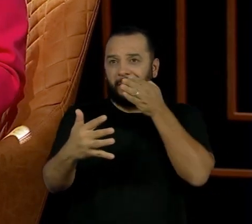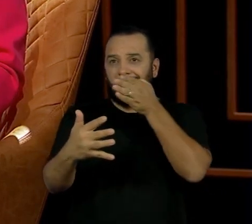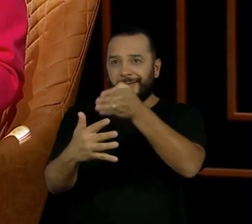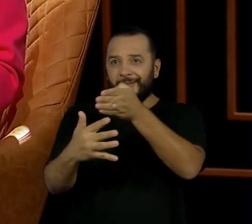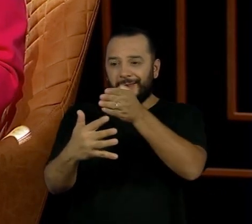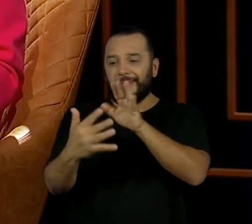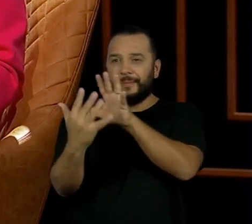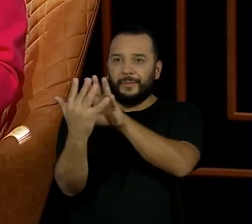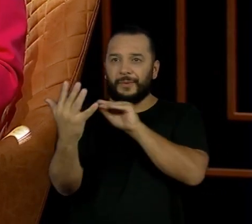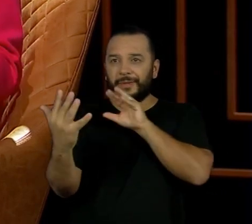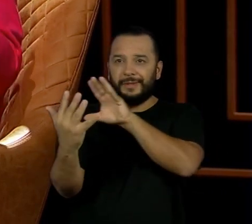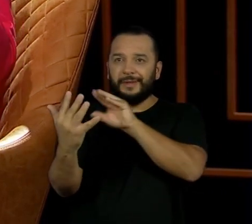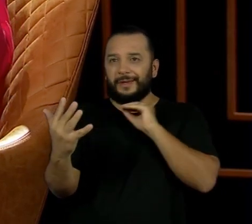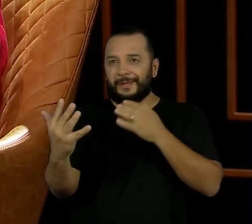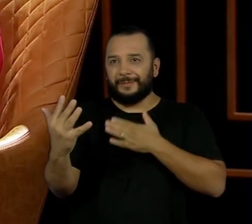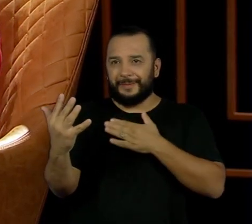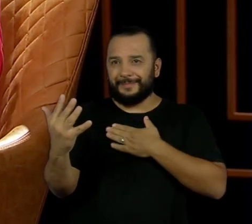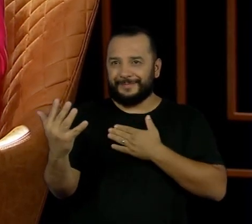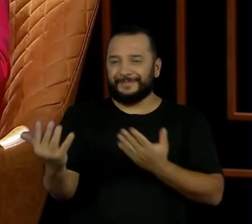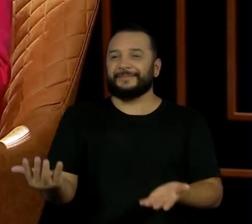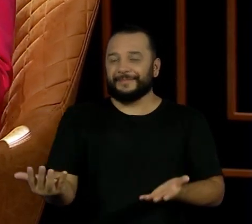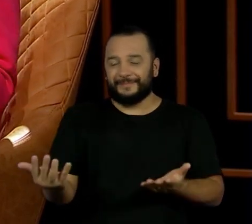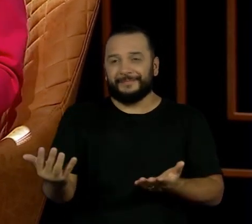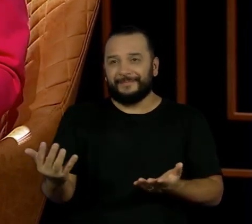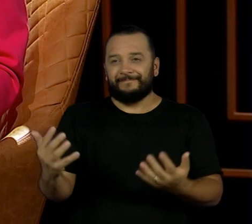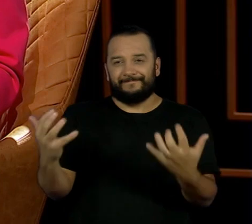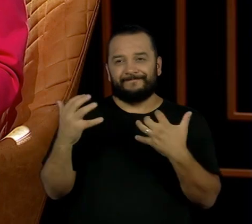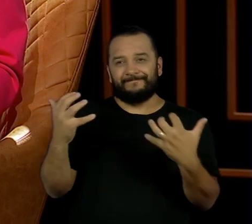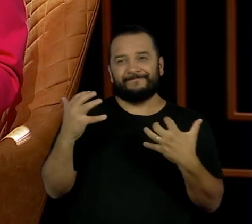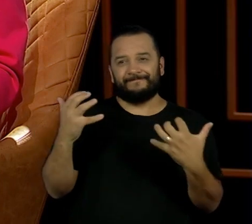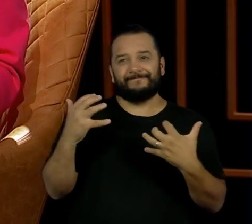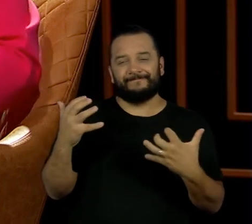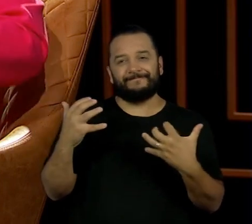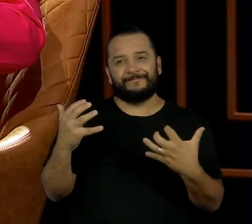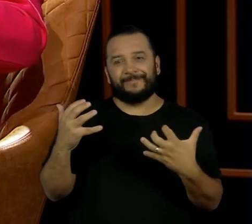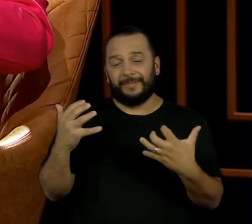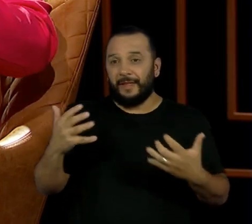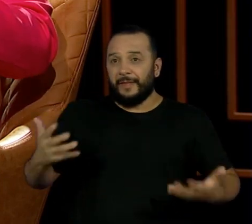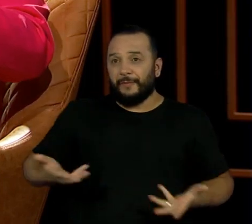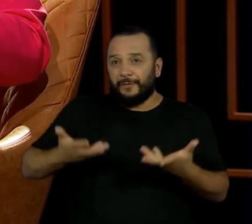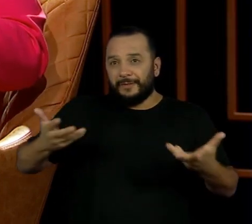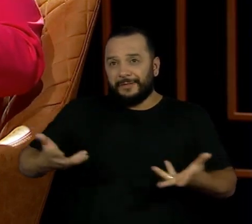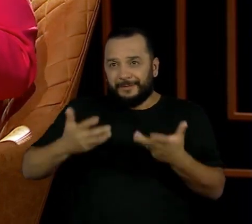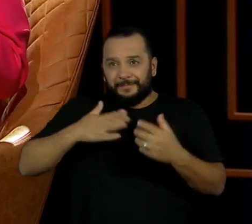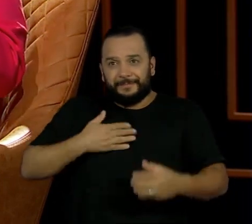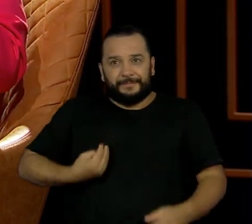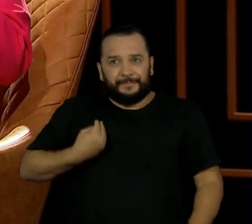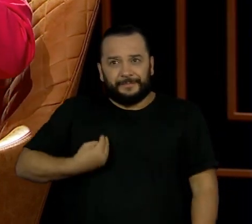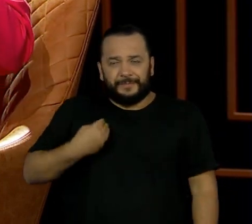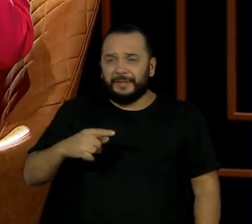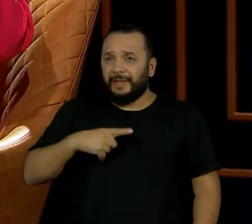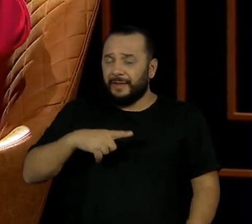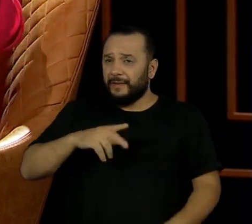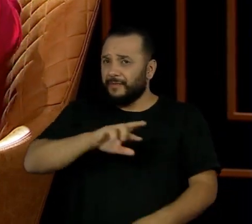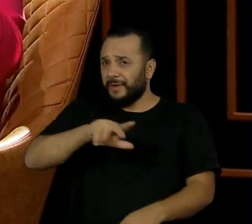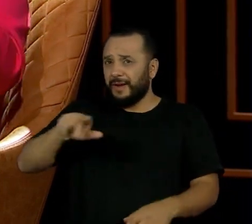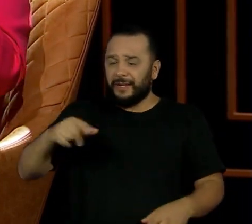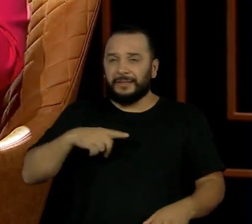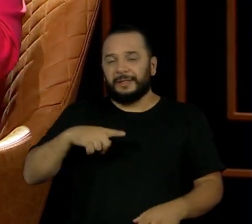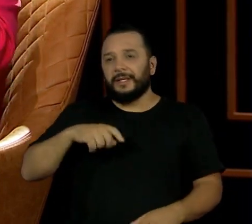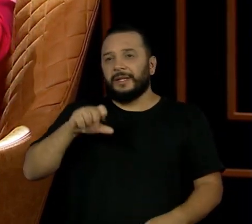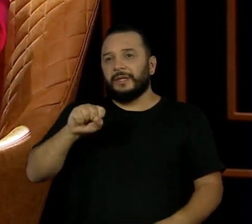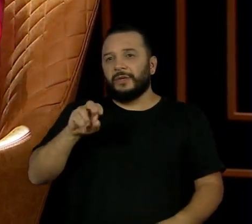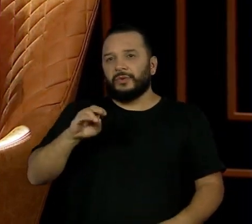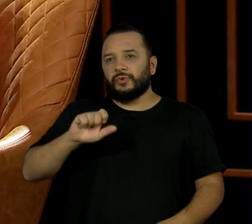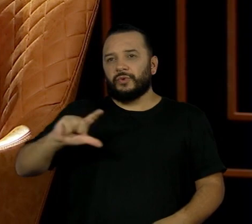que me move. E são várias vertentes, né? Porque tem o soul,